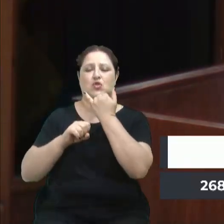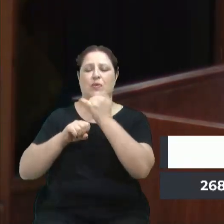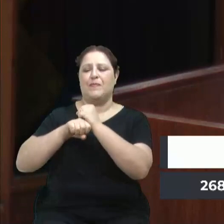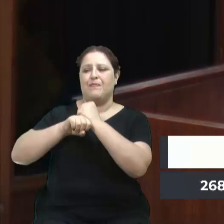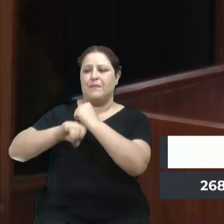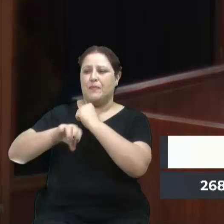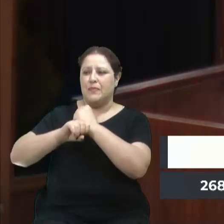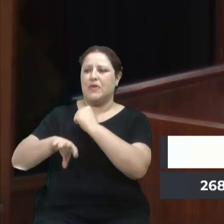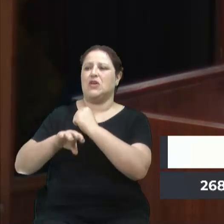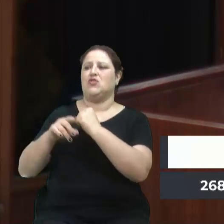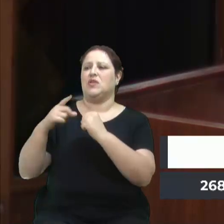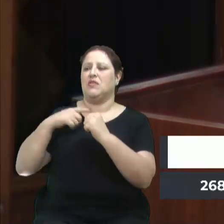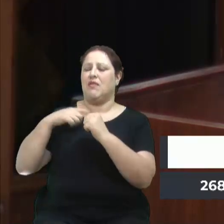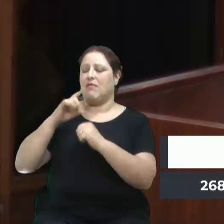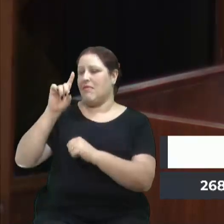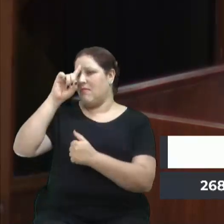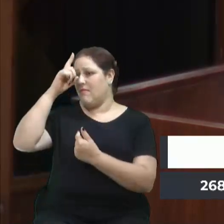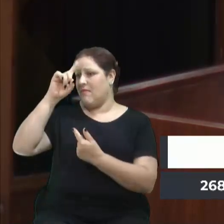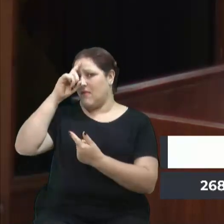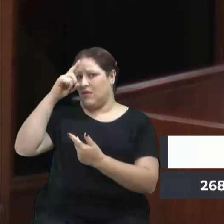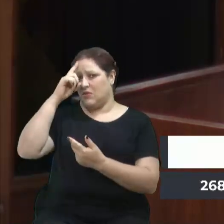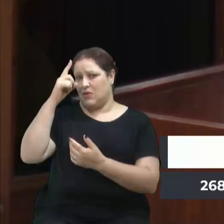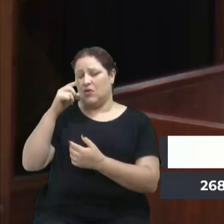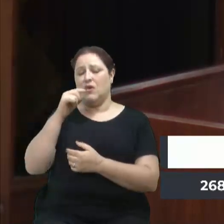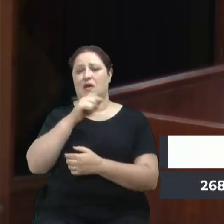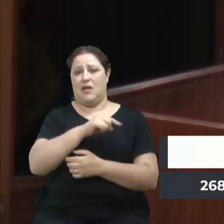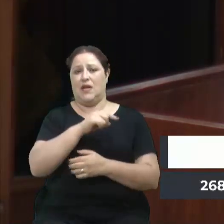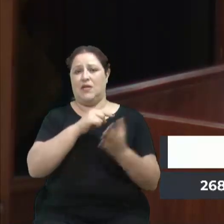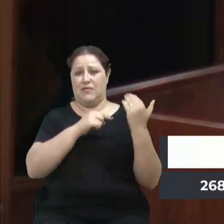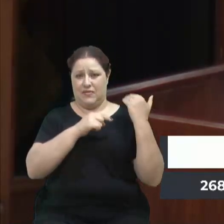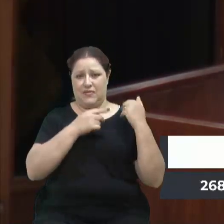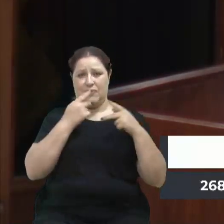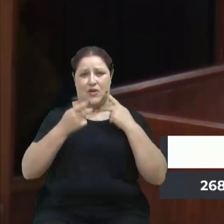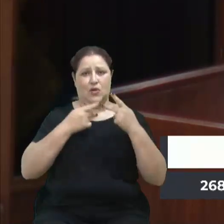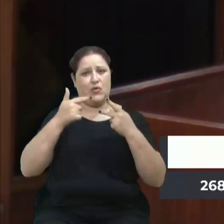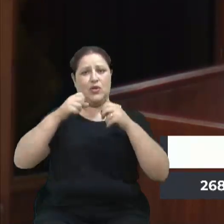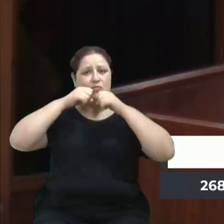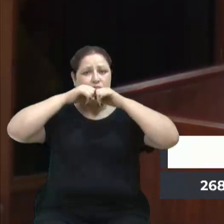não repercutiu muito, porque não teve toda